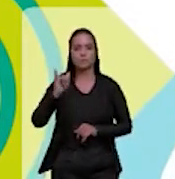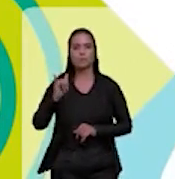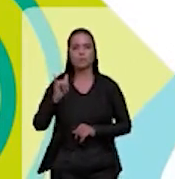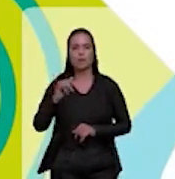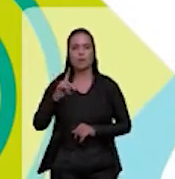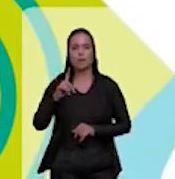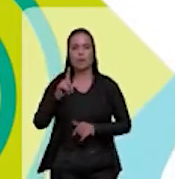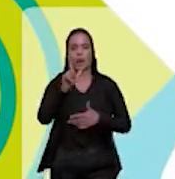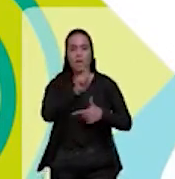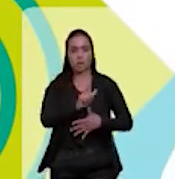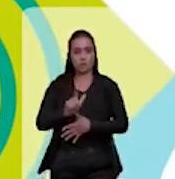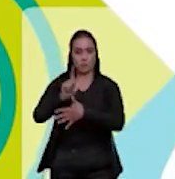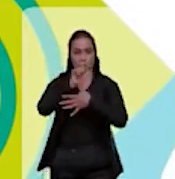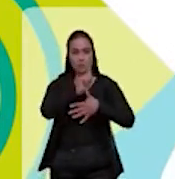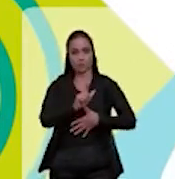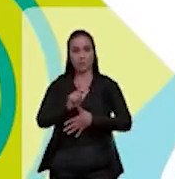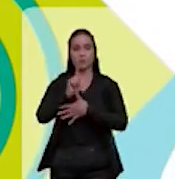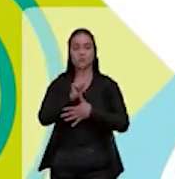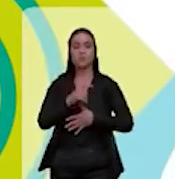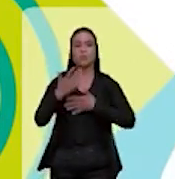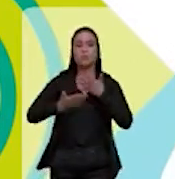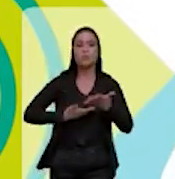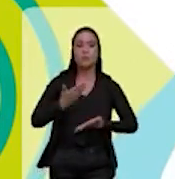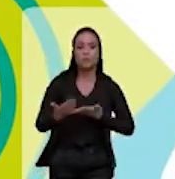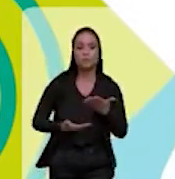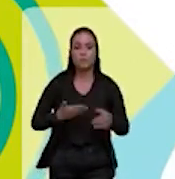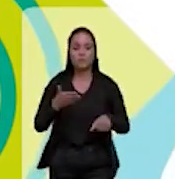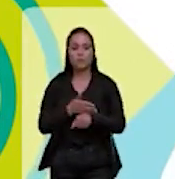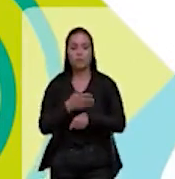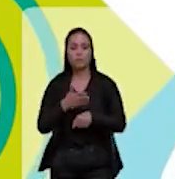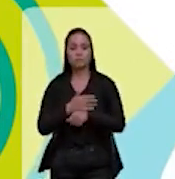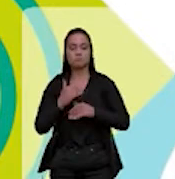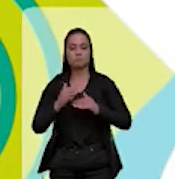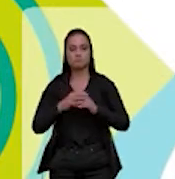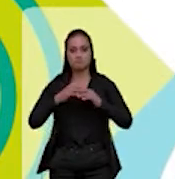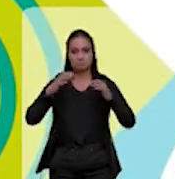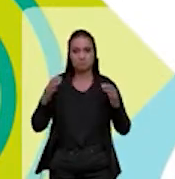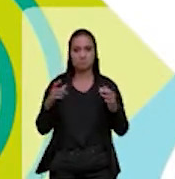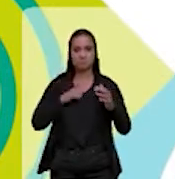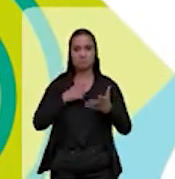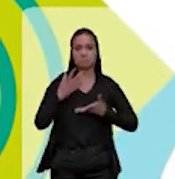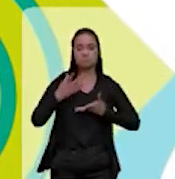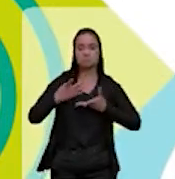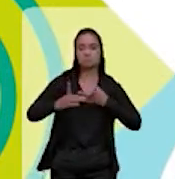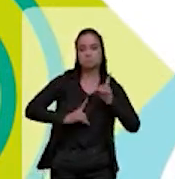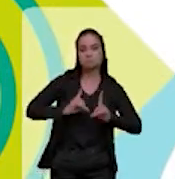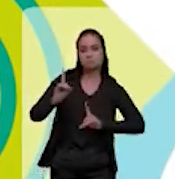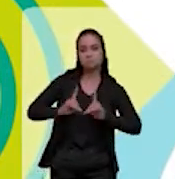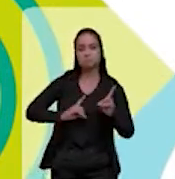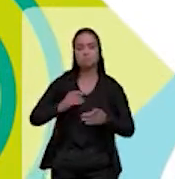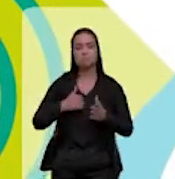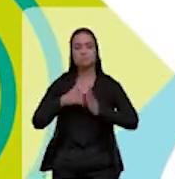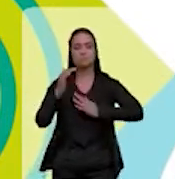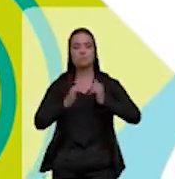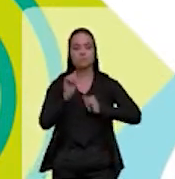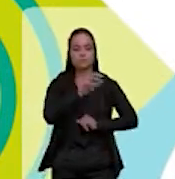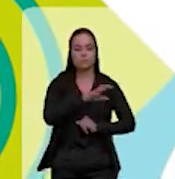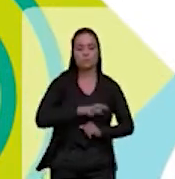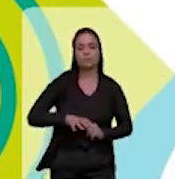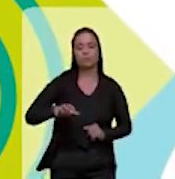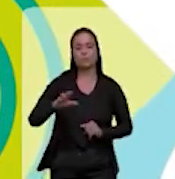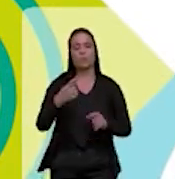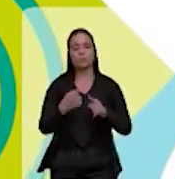latino-americana implica a desenvolver objetivamente através dos volumes um discurso intelectual sobre a região